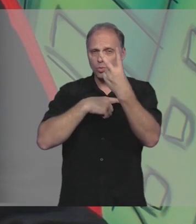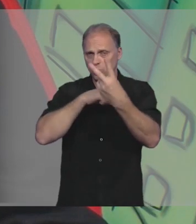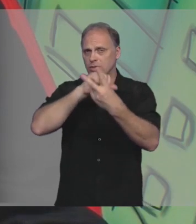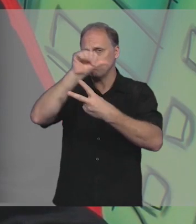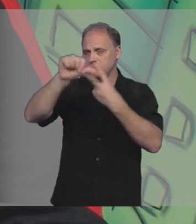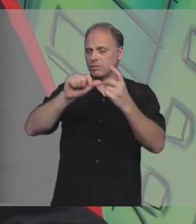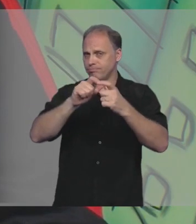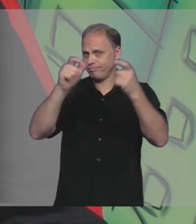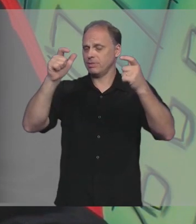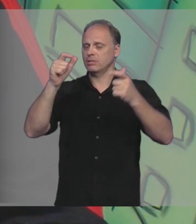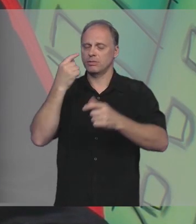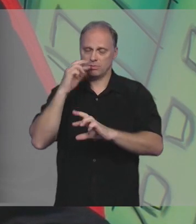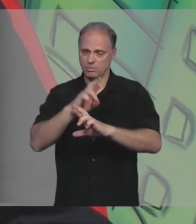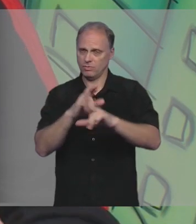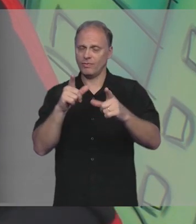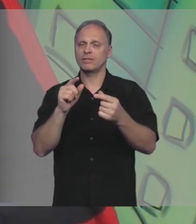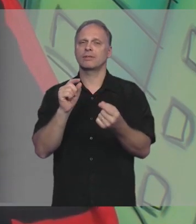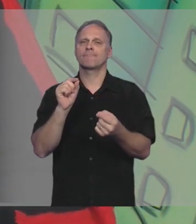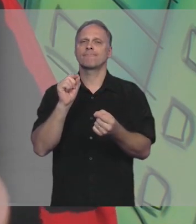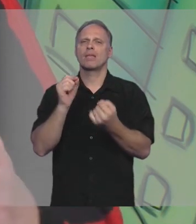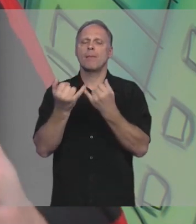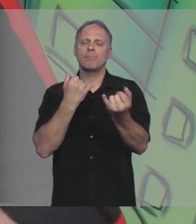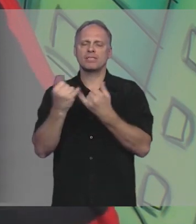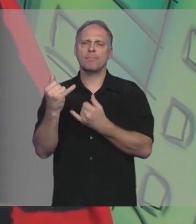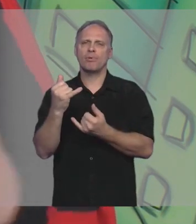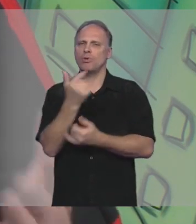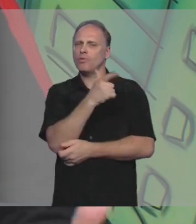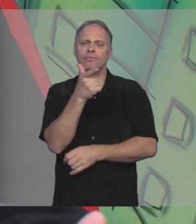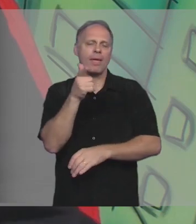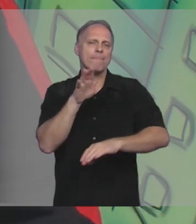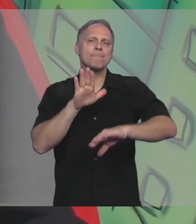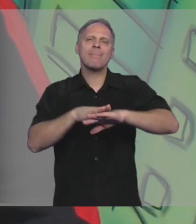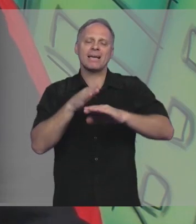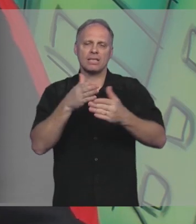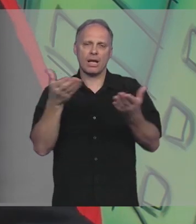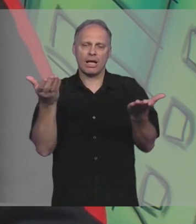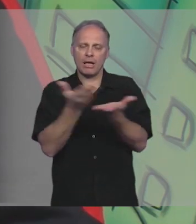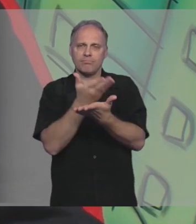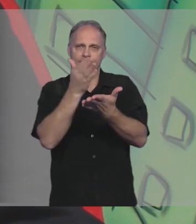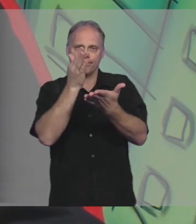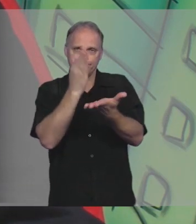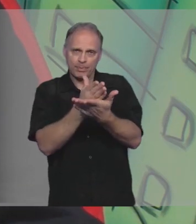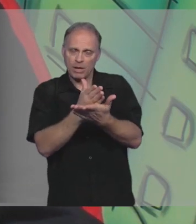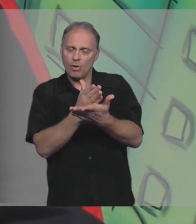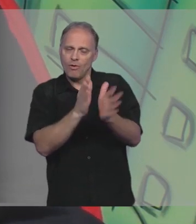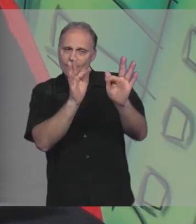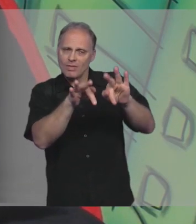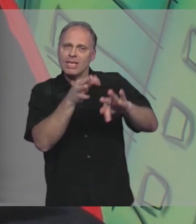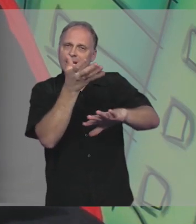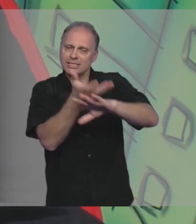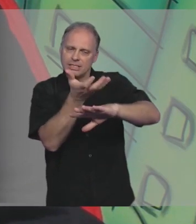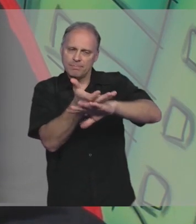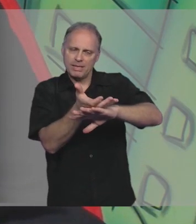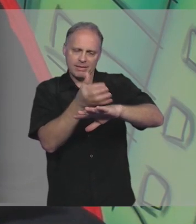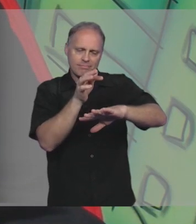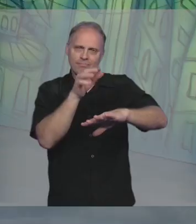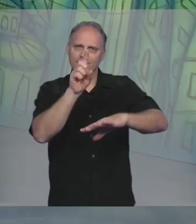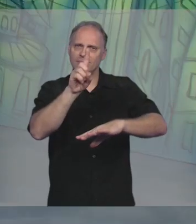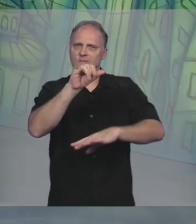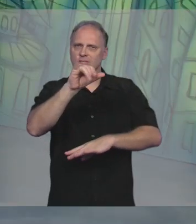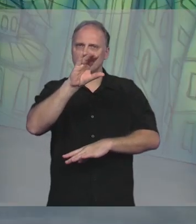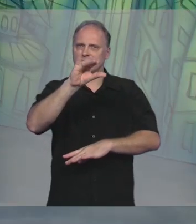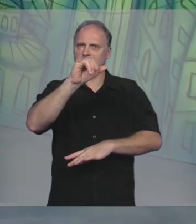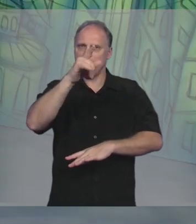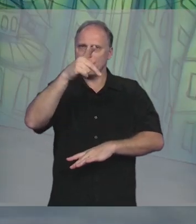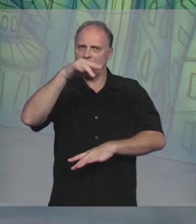tá? Deixam de, vamos dizer assim, de existir formalmente o que se chama disciplinas, tá? De